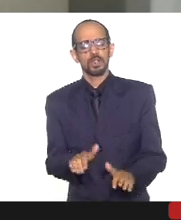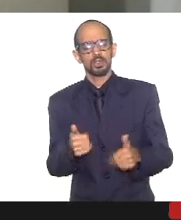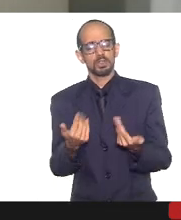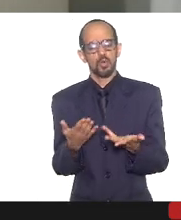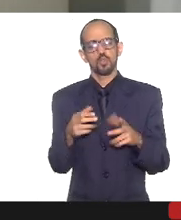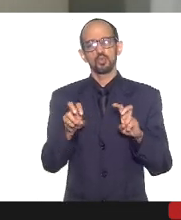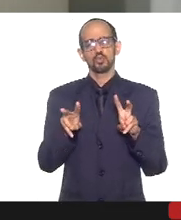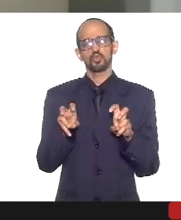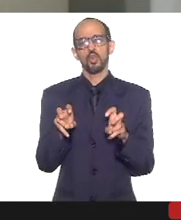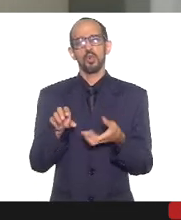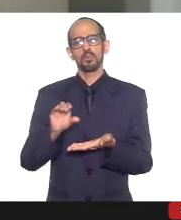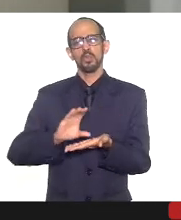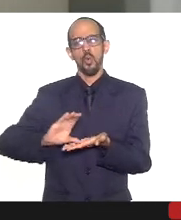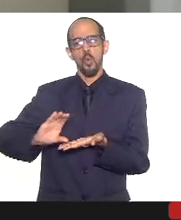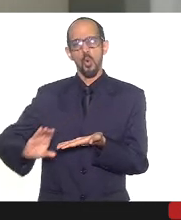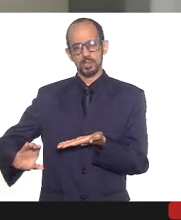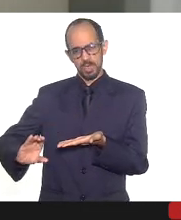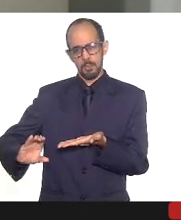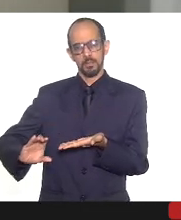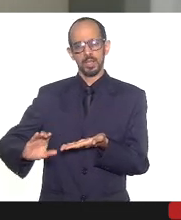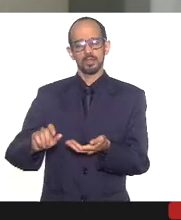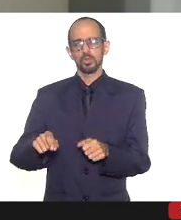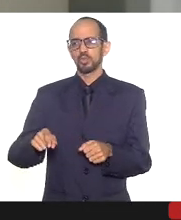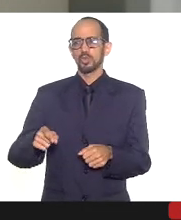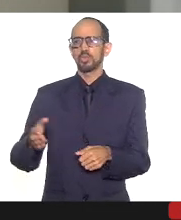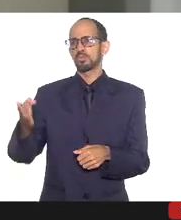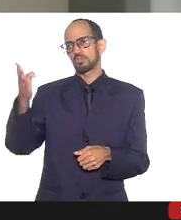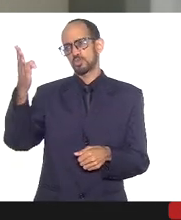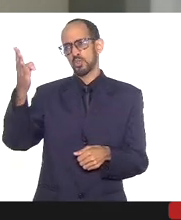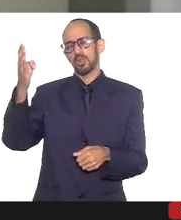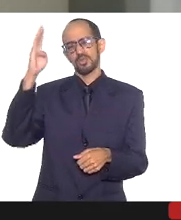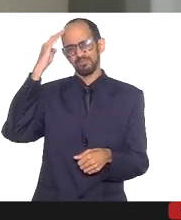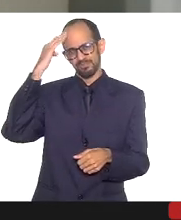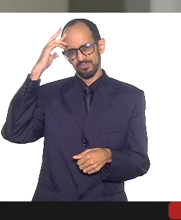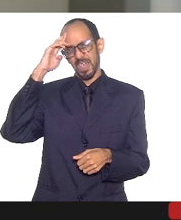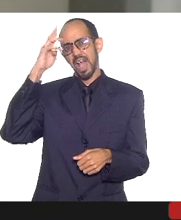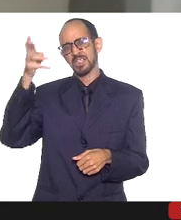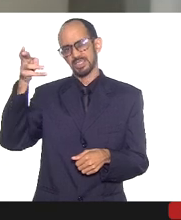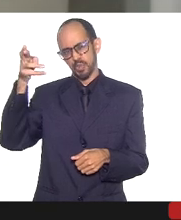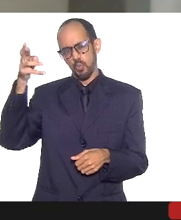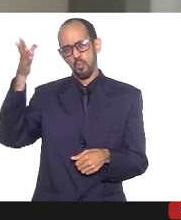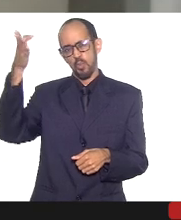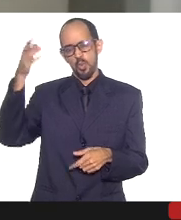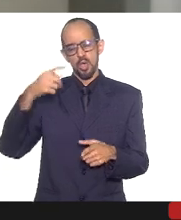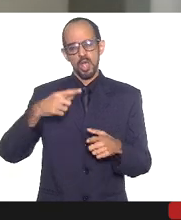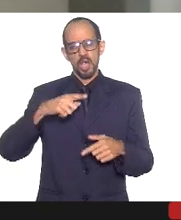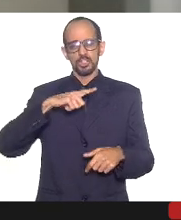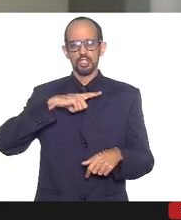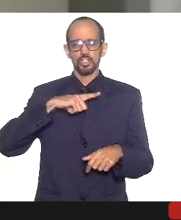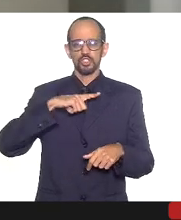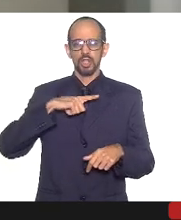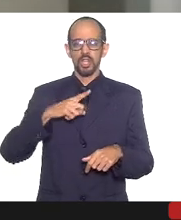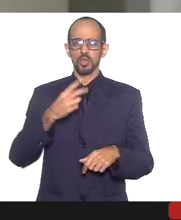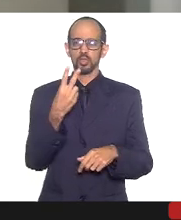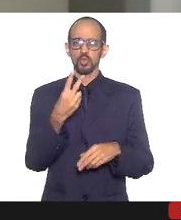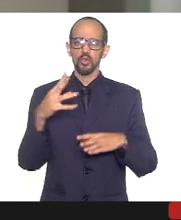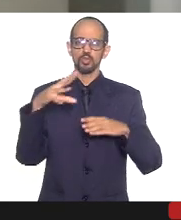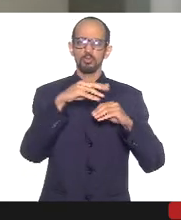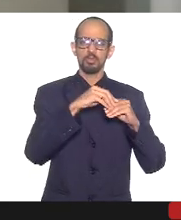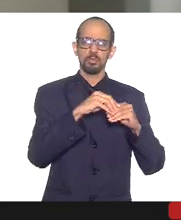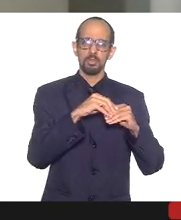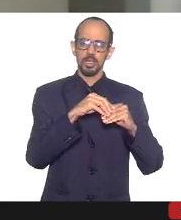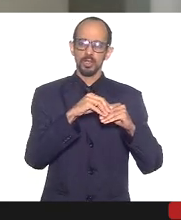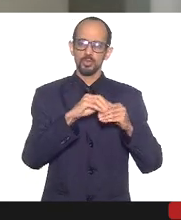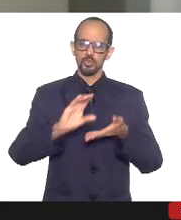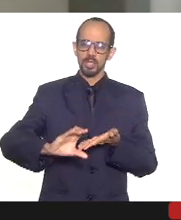deputado Serafini, a excelência tem razão. Nós tivemos um incremento na receita